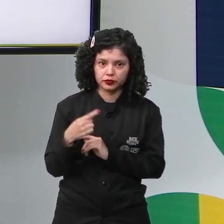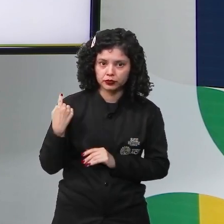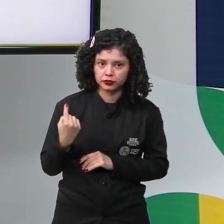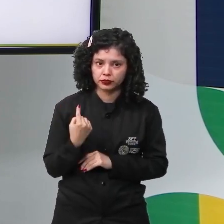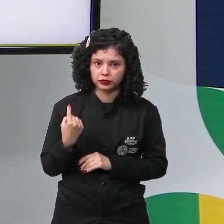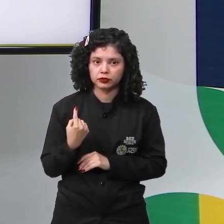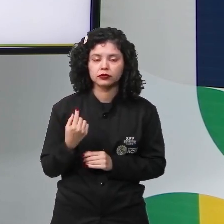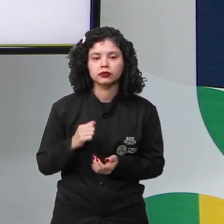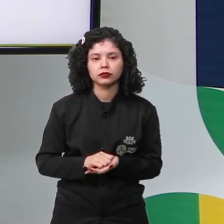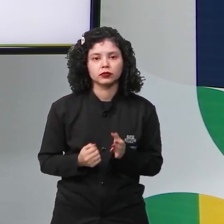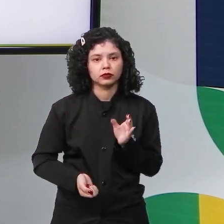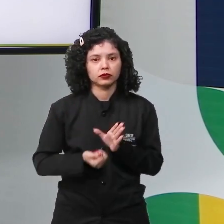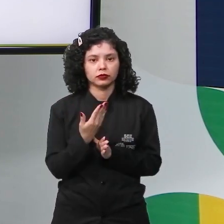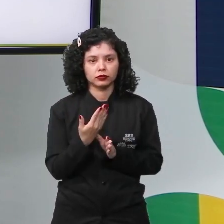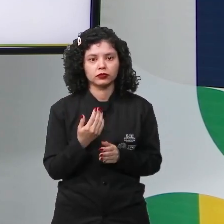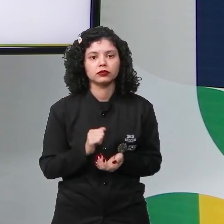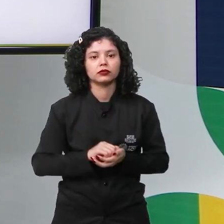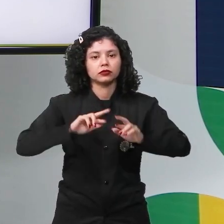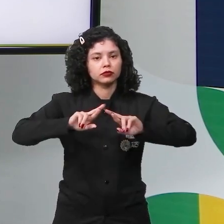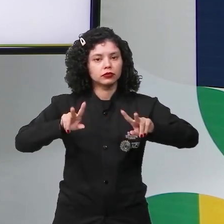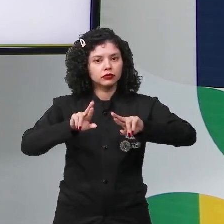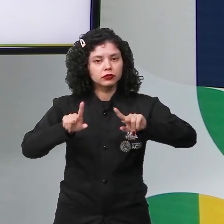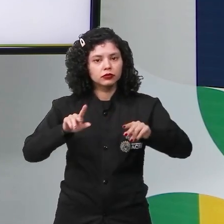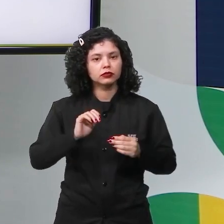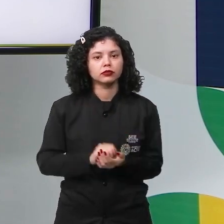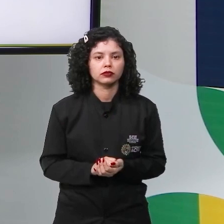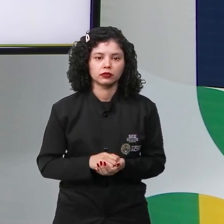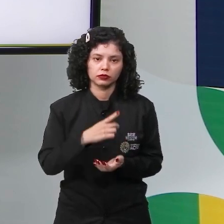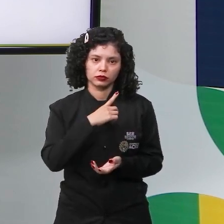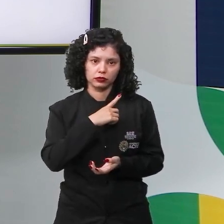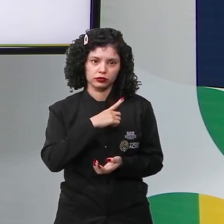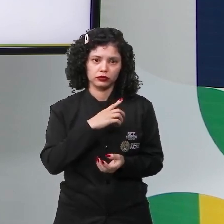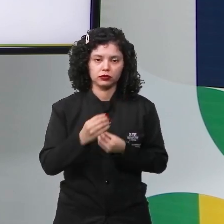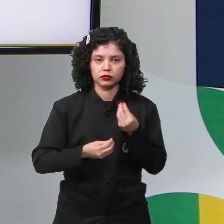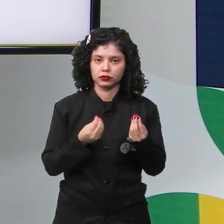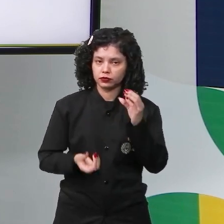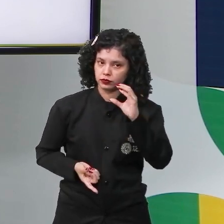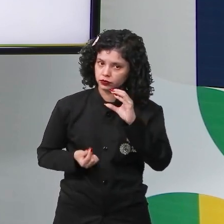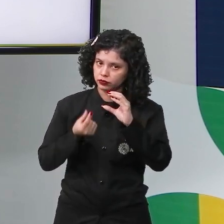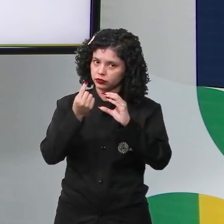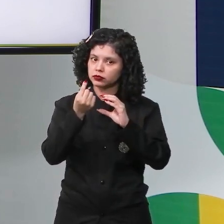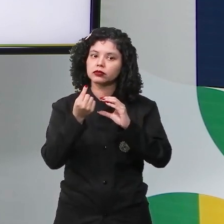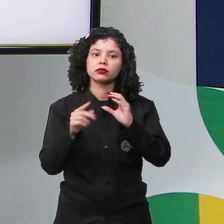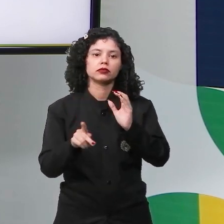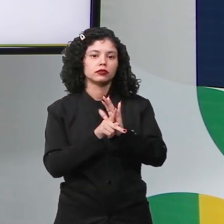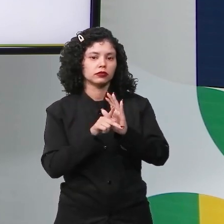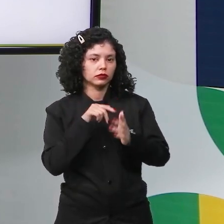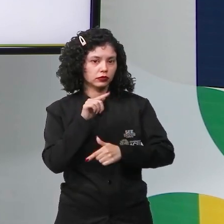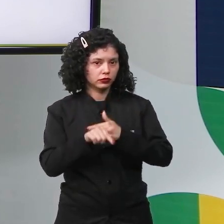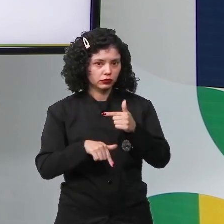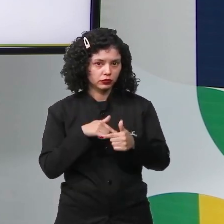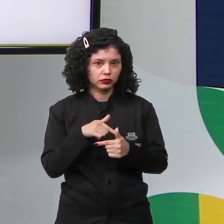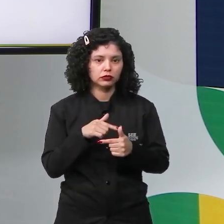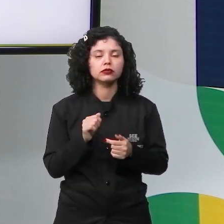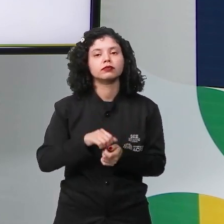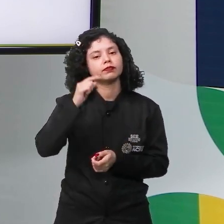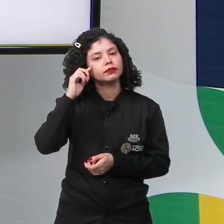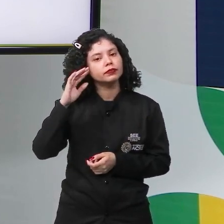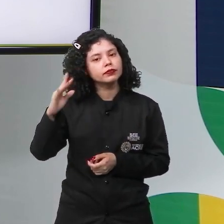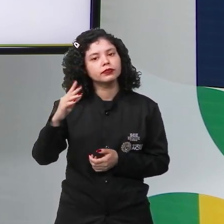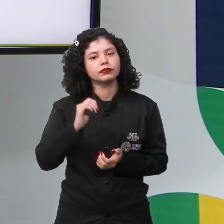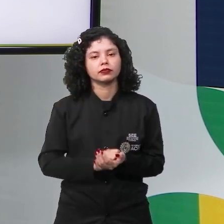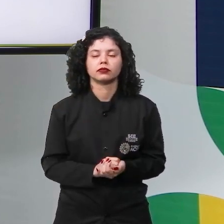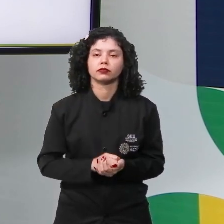interdependência existente entre as diferentes formas que há com o capitalismo de se trabalhar, que acaba refletindo